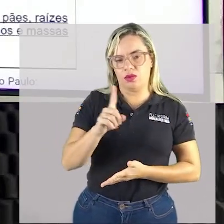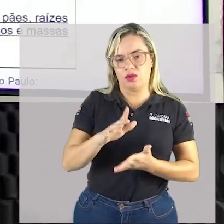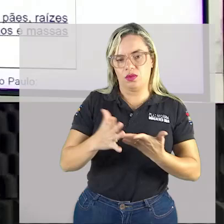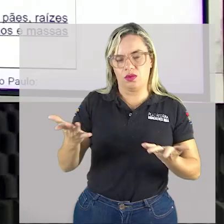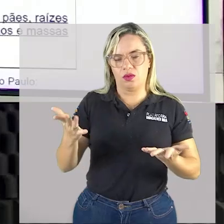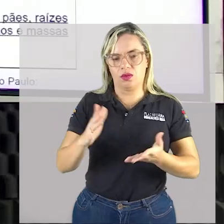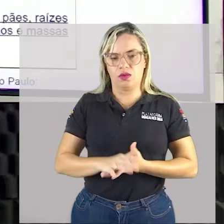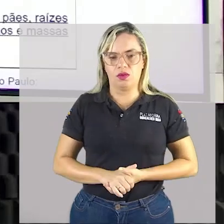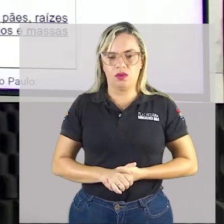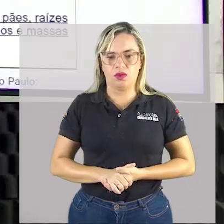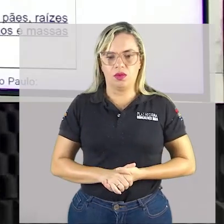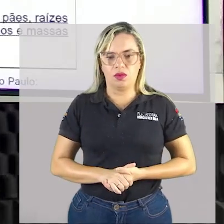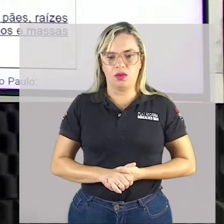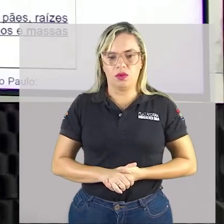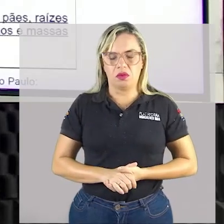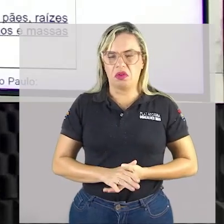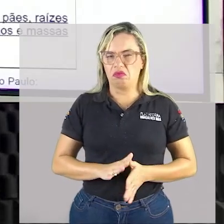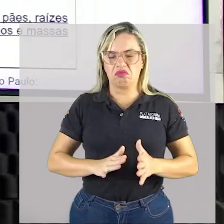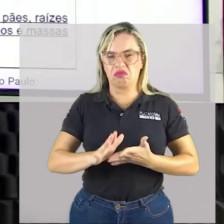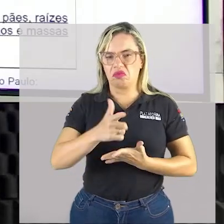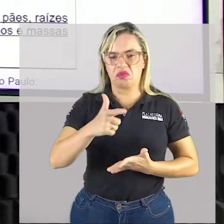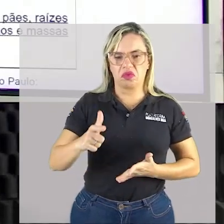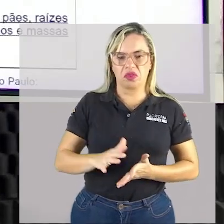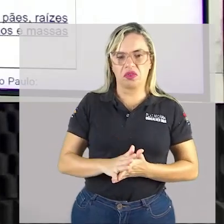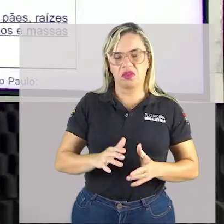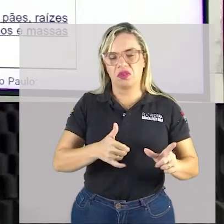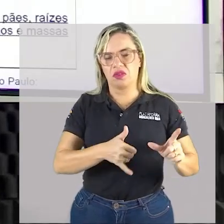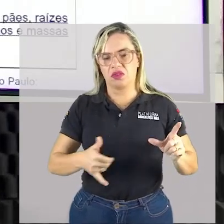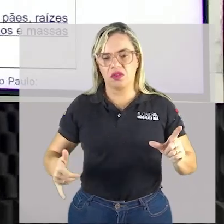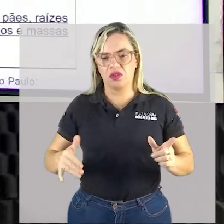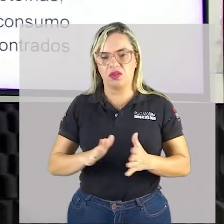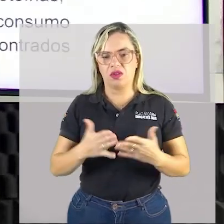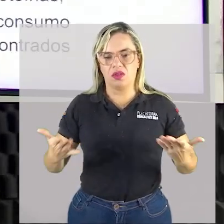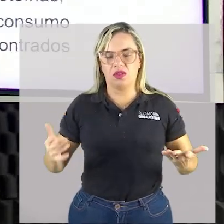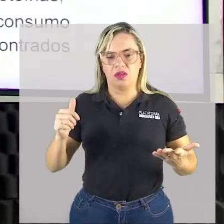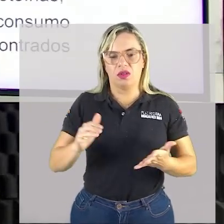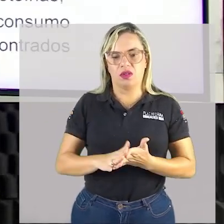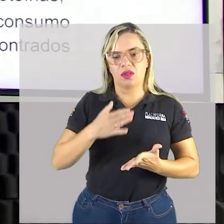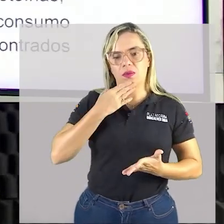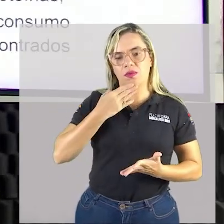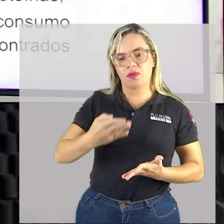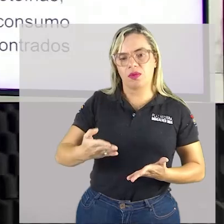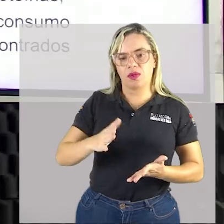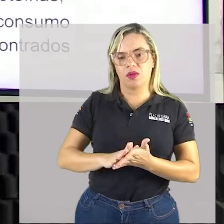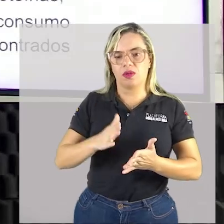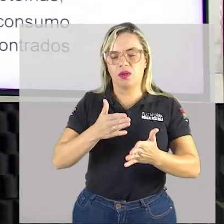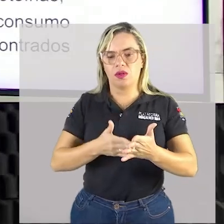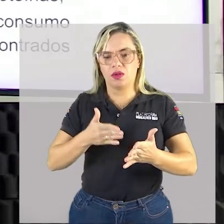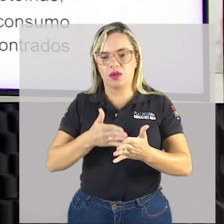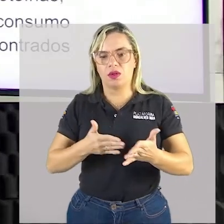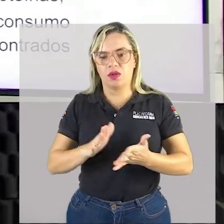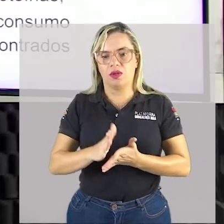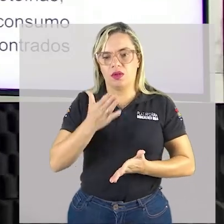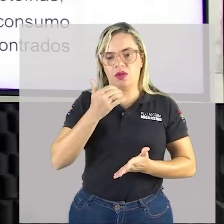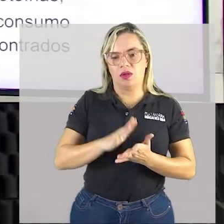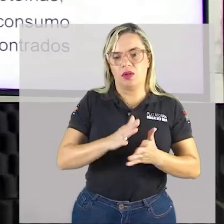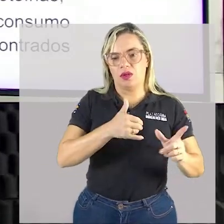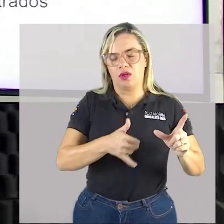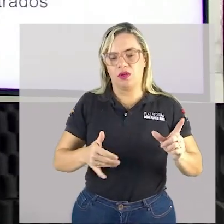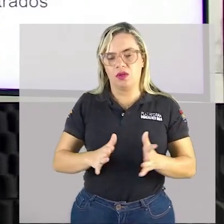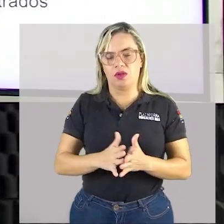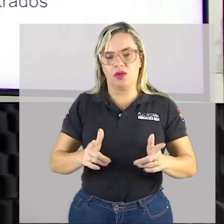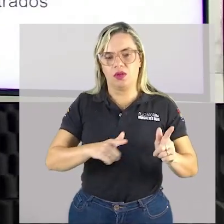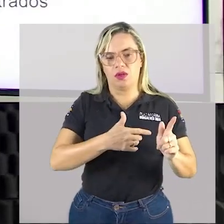não tem quase lipídio aqui no nível 2, né? Então, a gente tem que ir encaixando aqui o que ele está dizendo. Limitar a ingestão de lipídios e